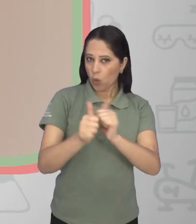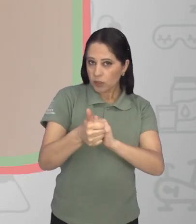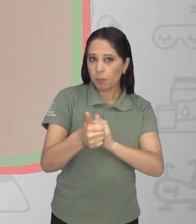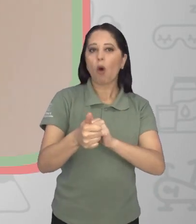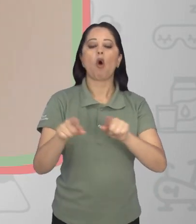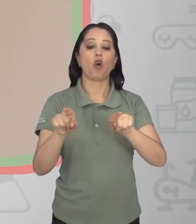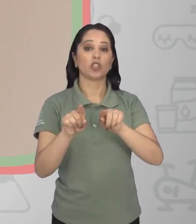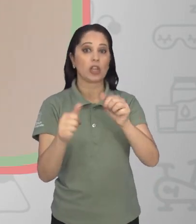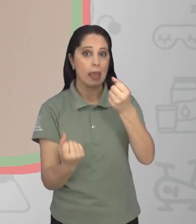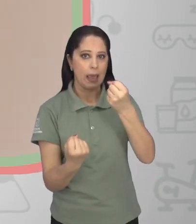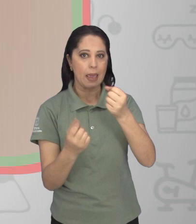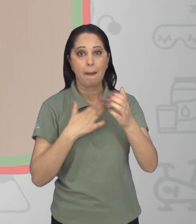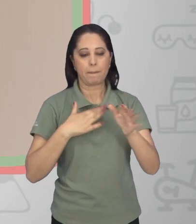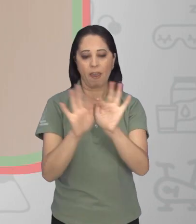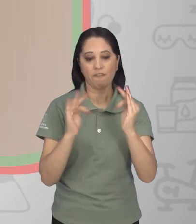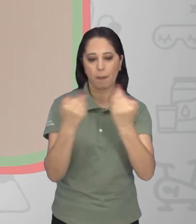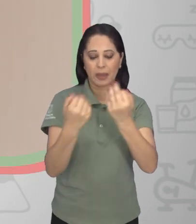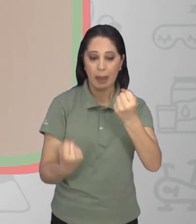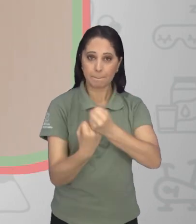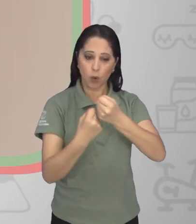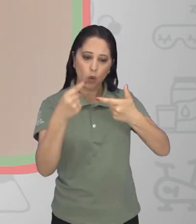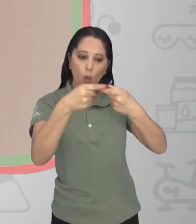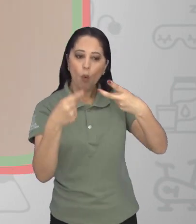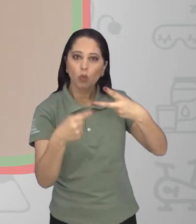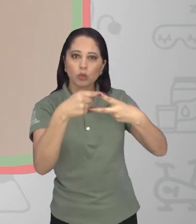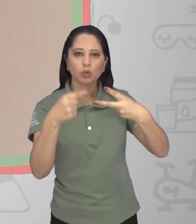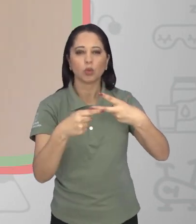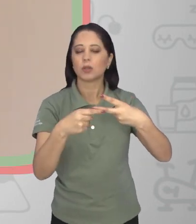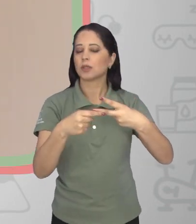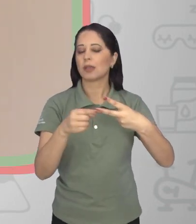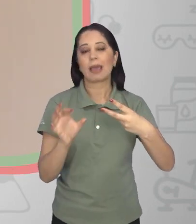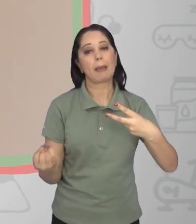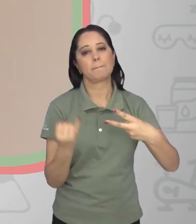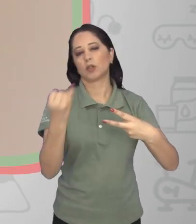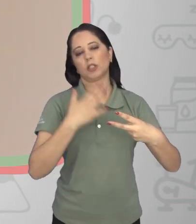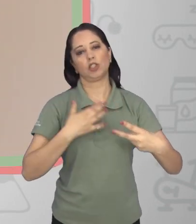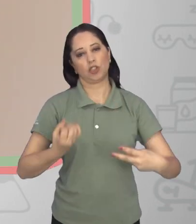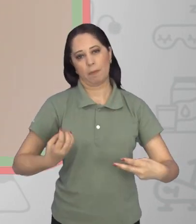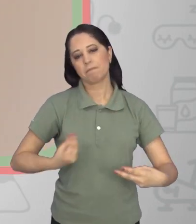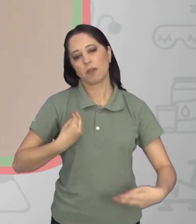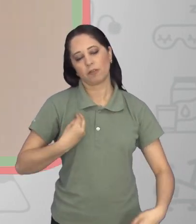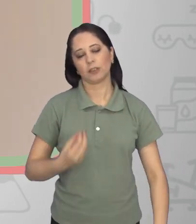autoestima. Além do esporte, o apoio da minha família também foi muito